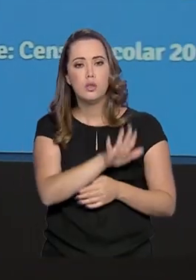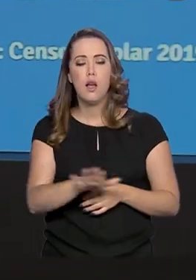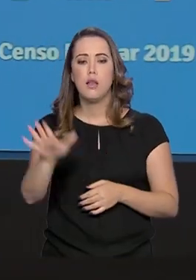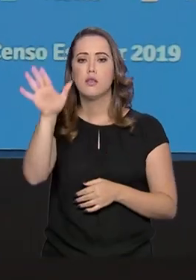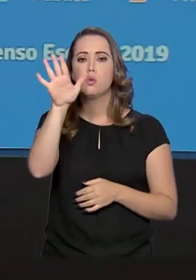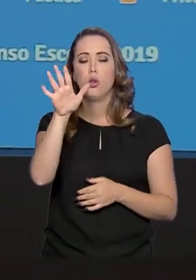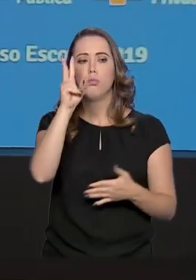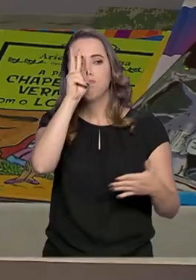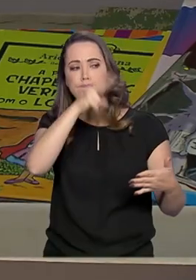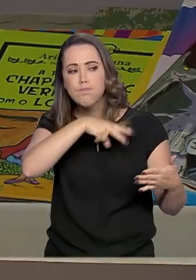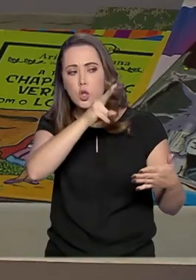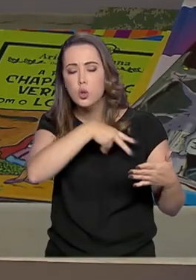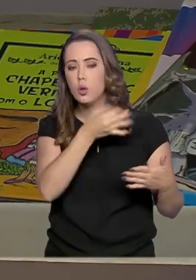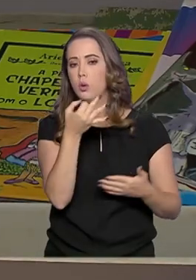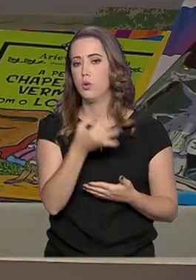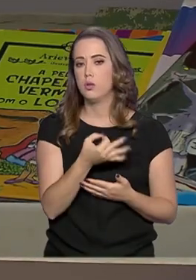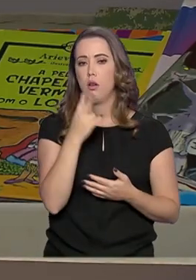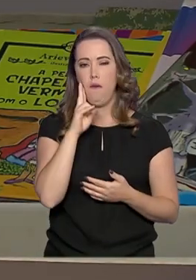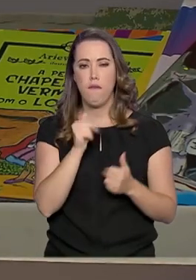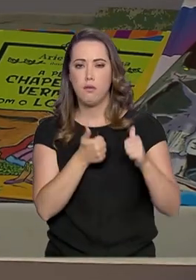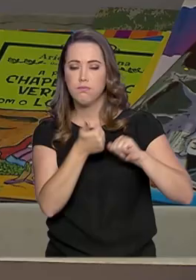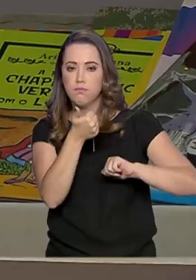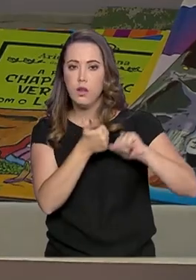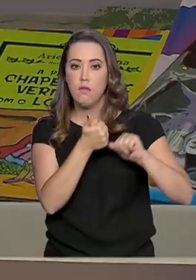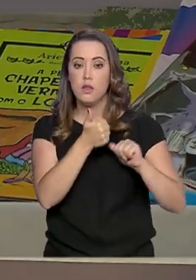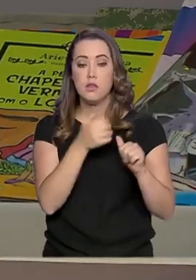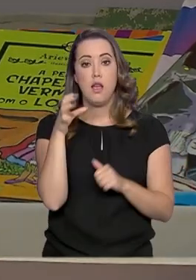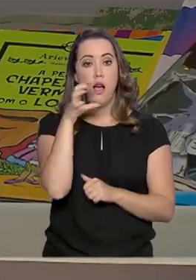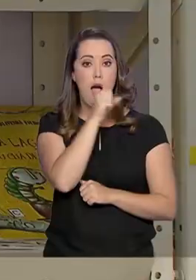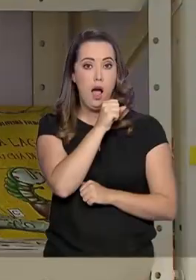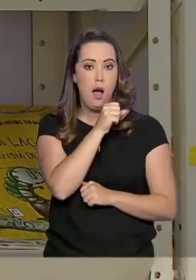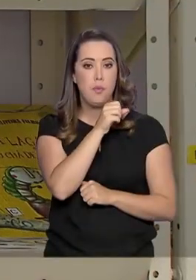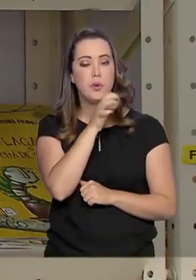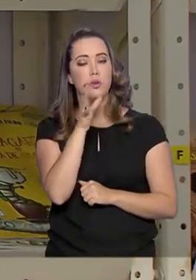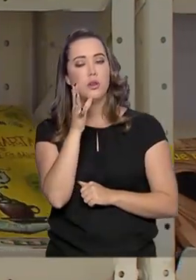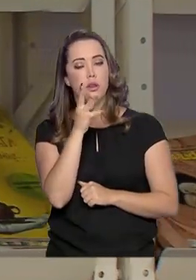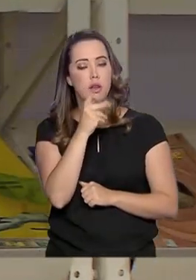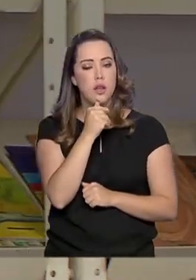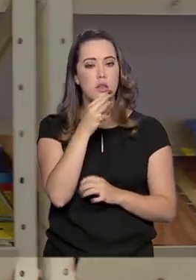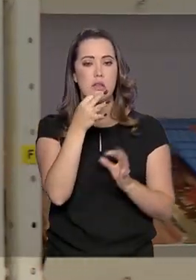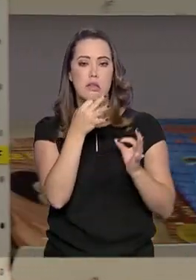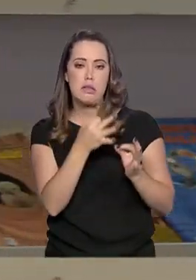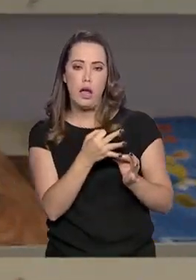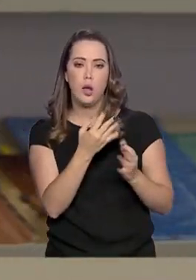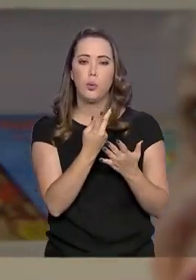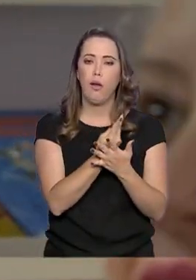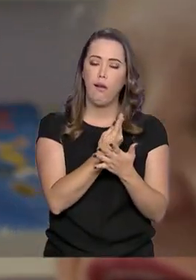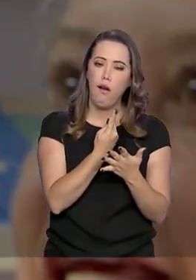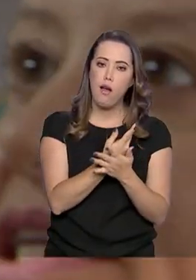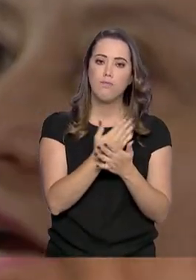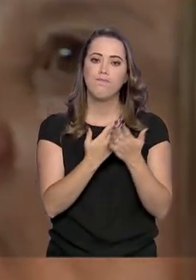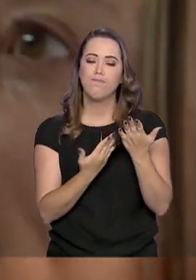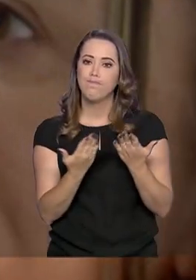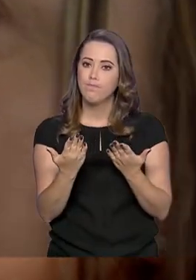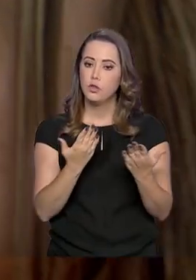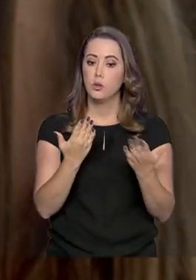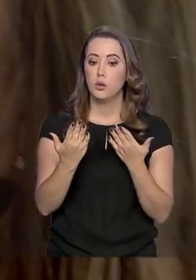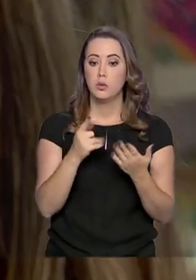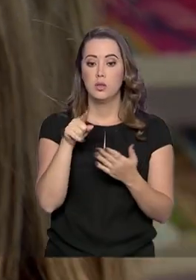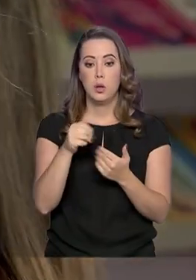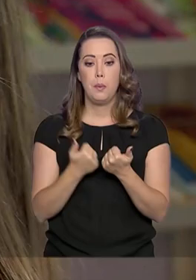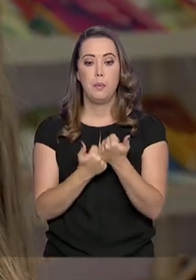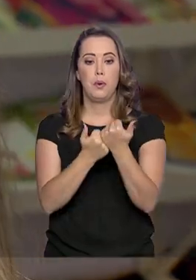Influência, que vai avaliar competências como velocidade e precisão na leitura. Ação apoiada por esta